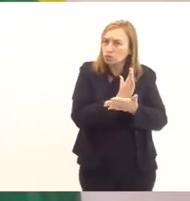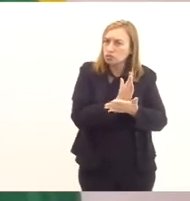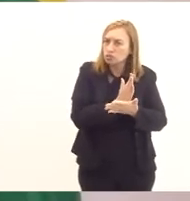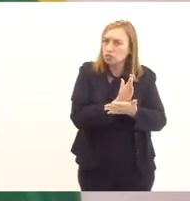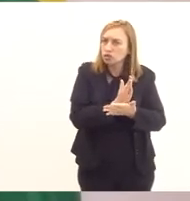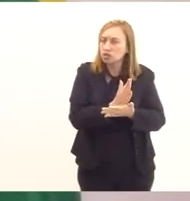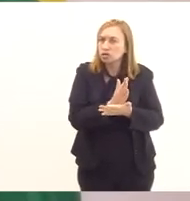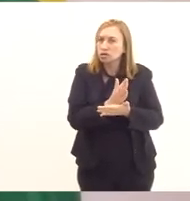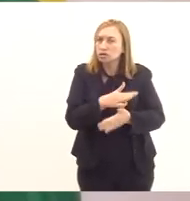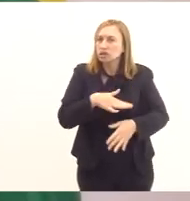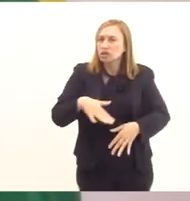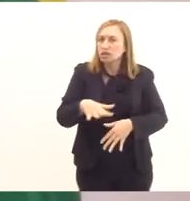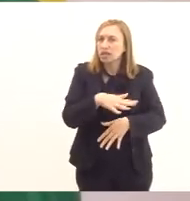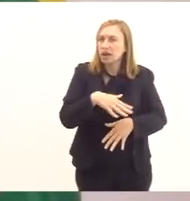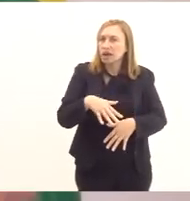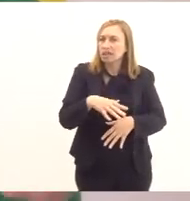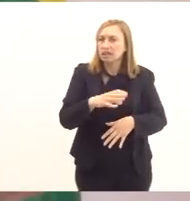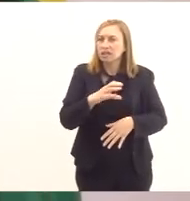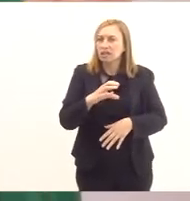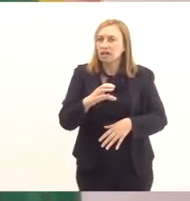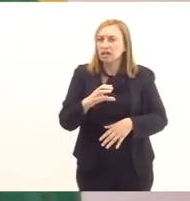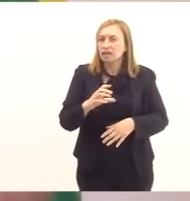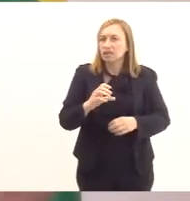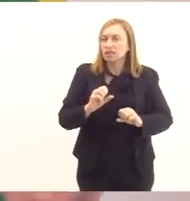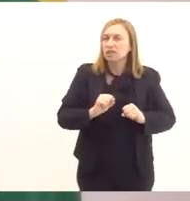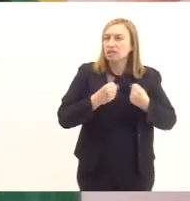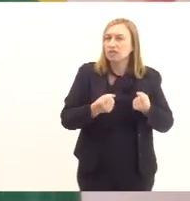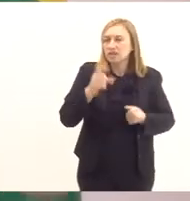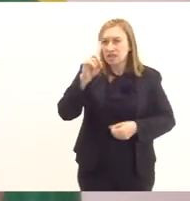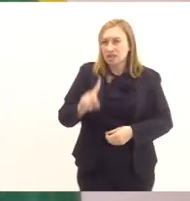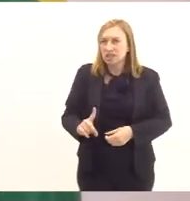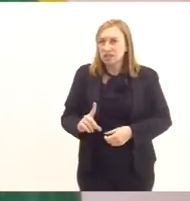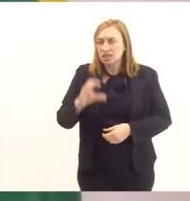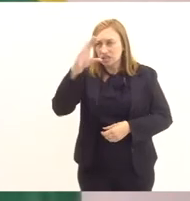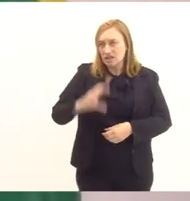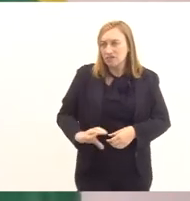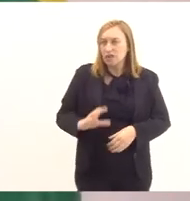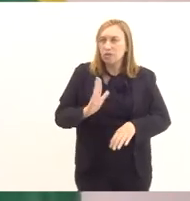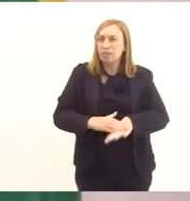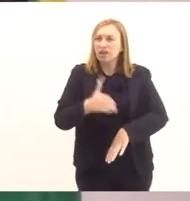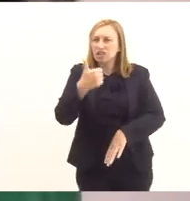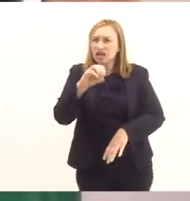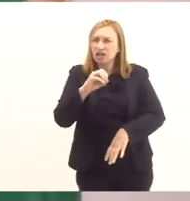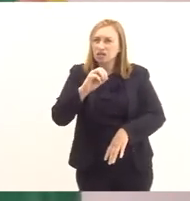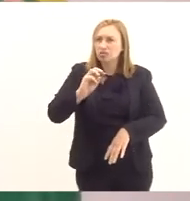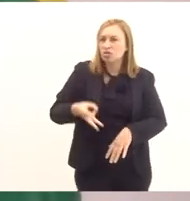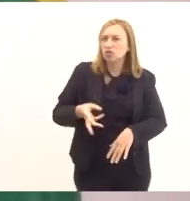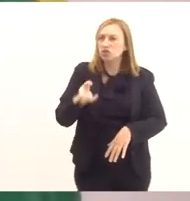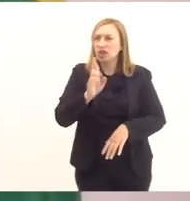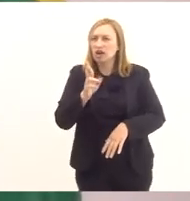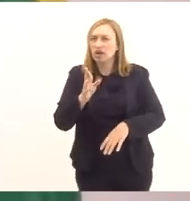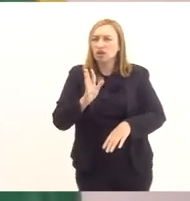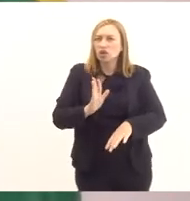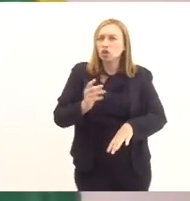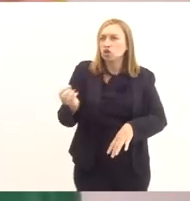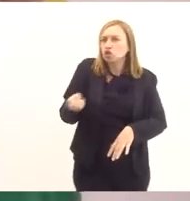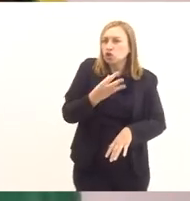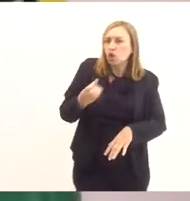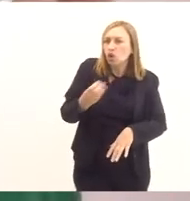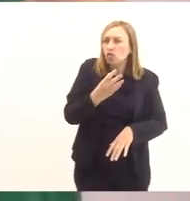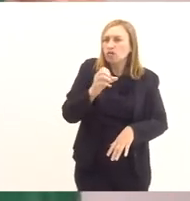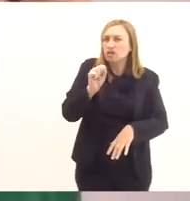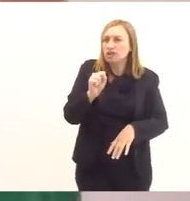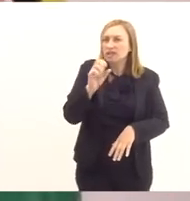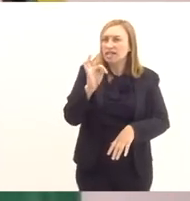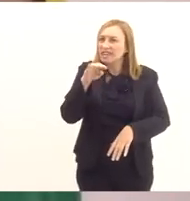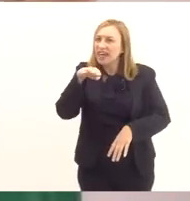no sentido de que o investimento que não é um investimento elevado de menos 10 milhões de reais a gente conseguiria novos satélites o que faria